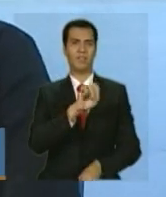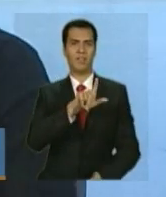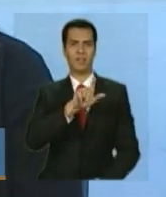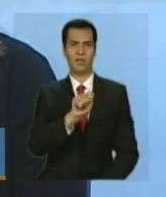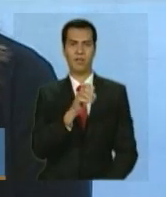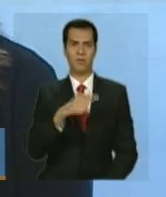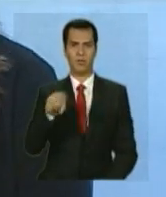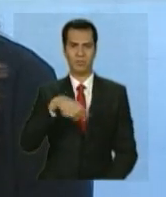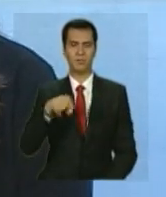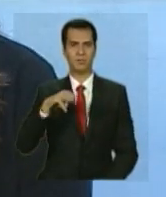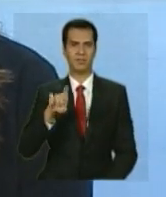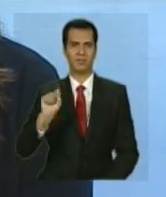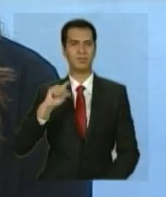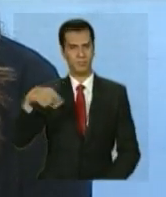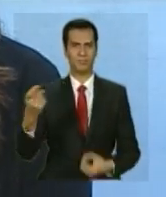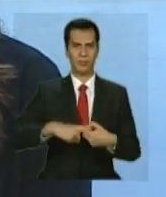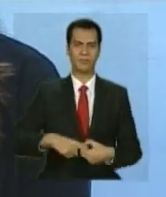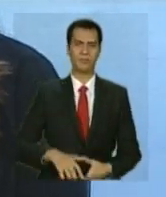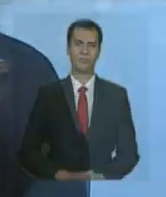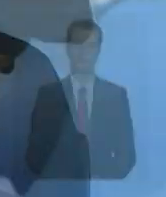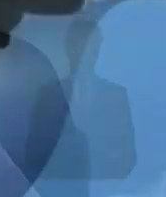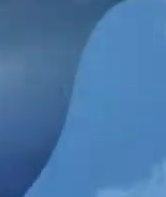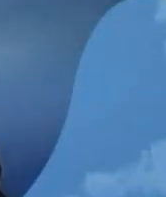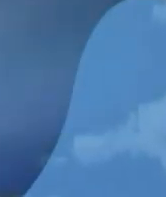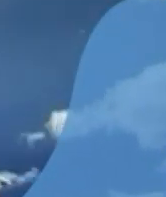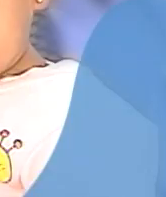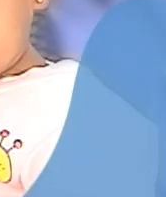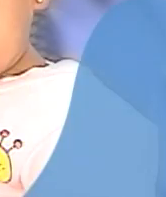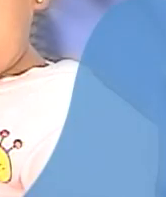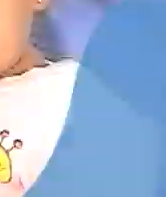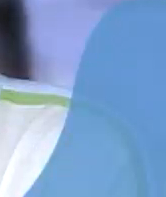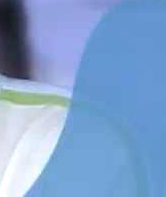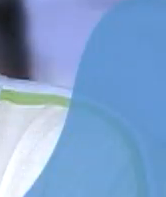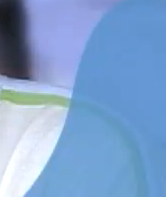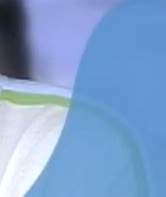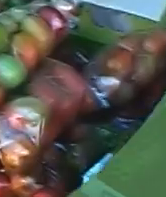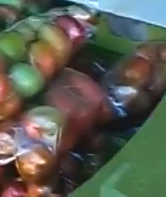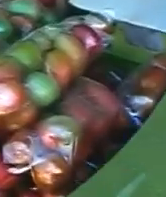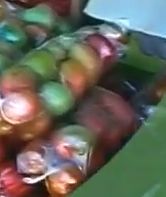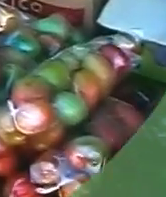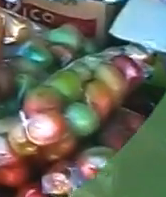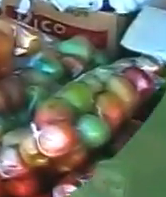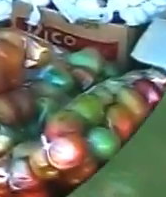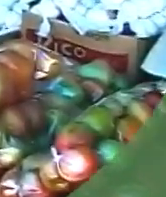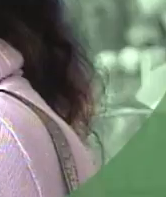5868. A gente volta já já.